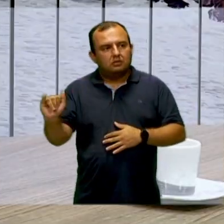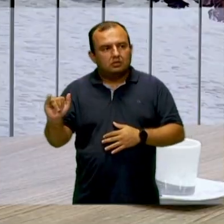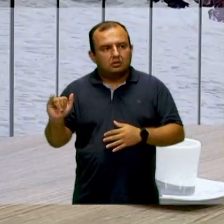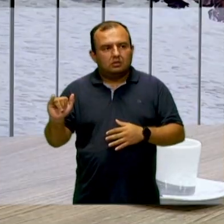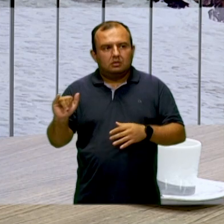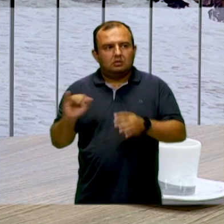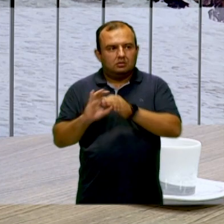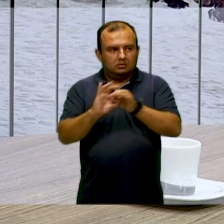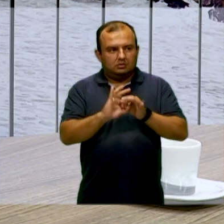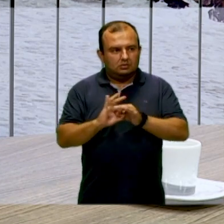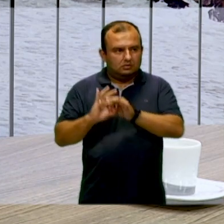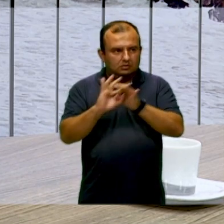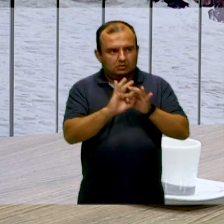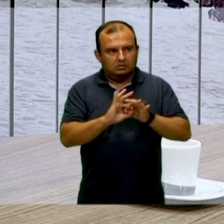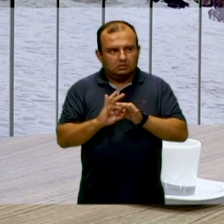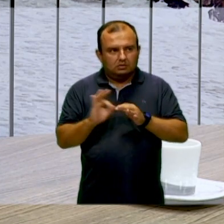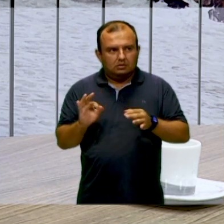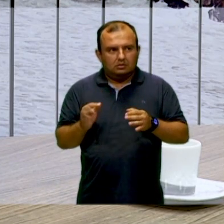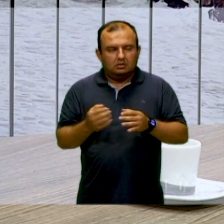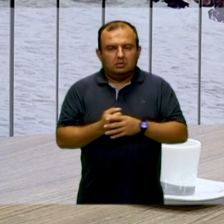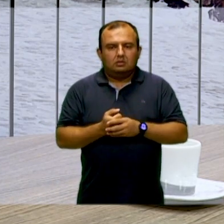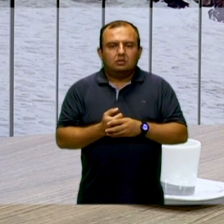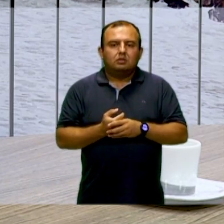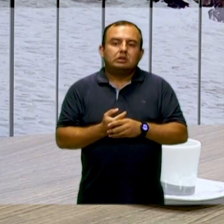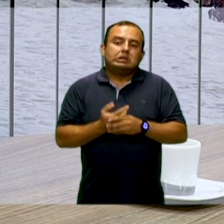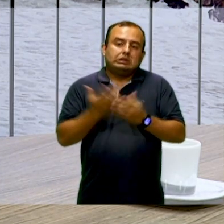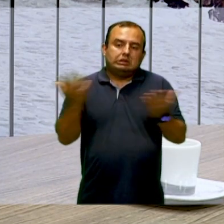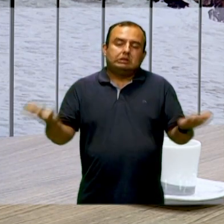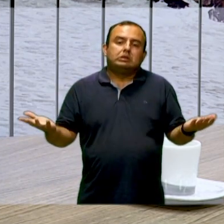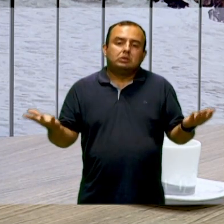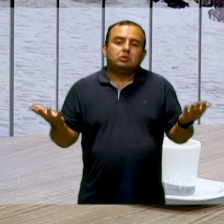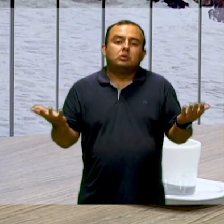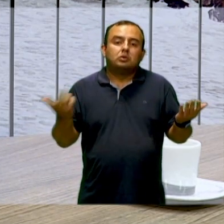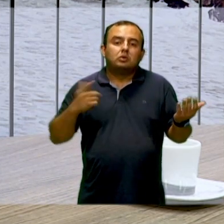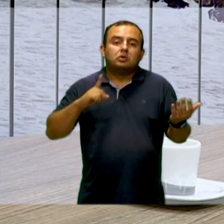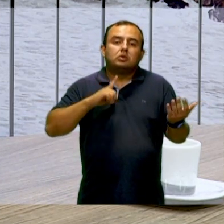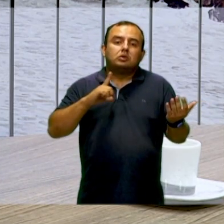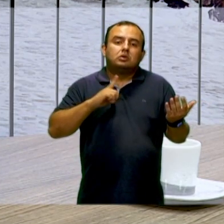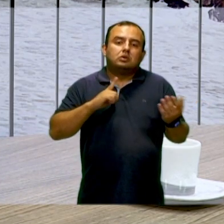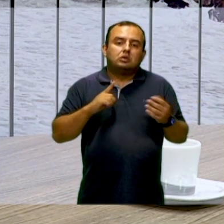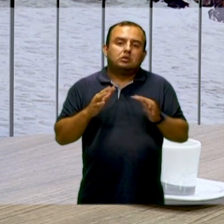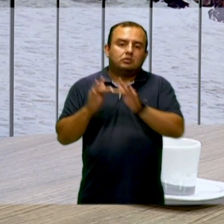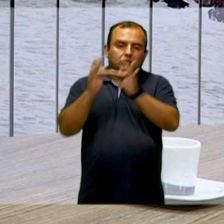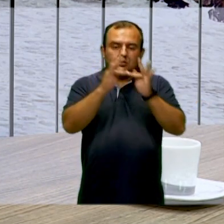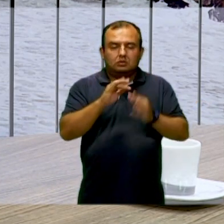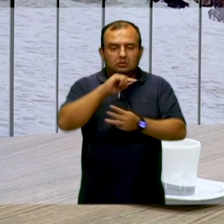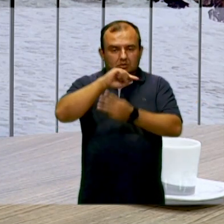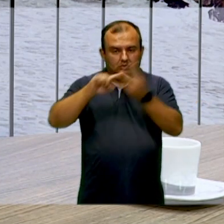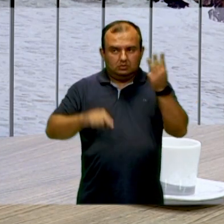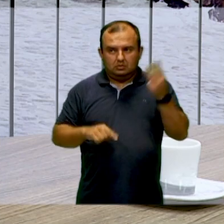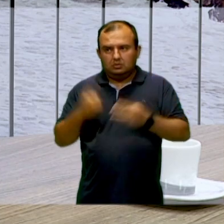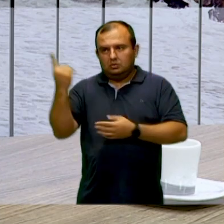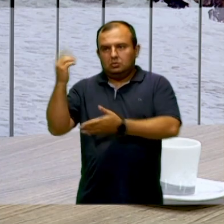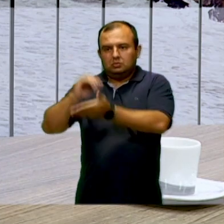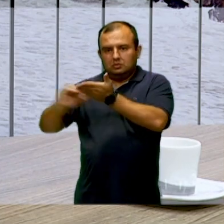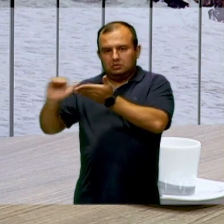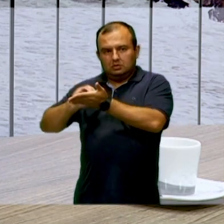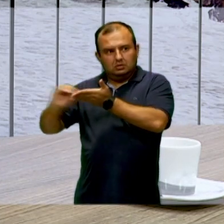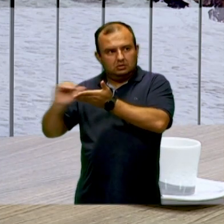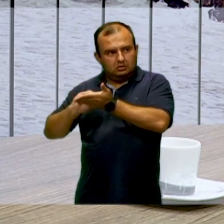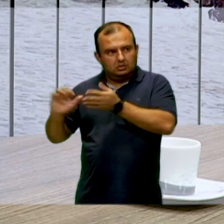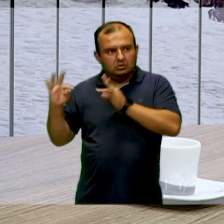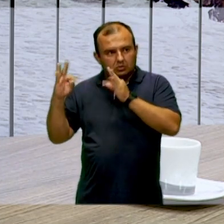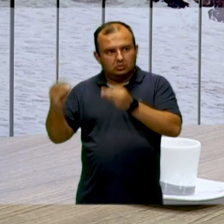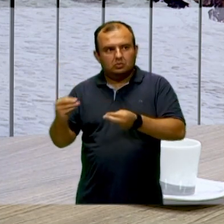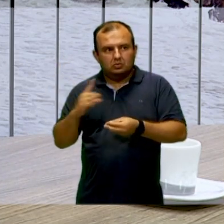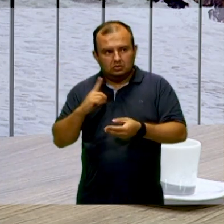unificado. A nossa dificuldade é como fazer isso. Porque são 3 fundações e uma secretaria. Tudo vira